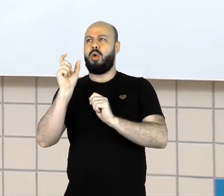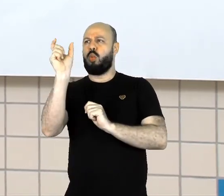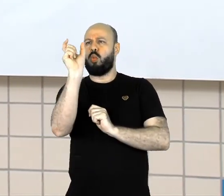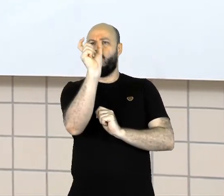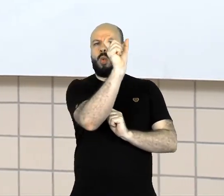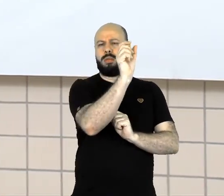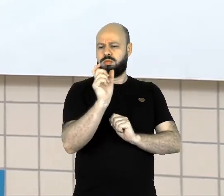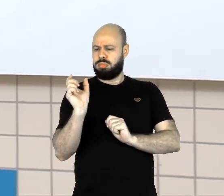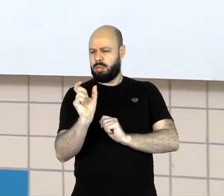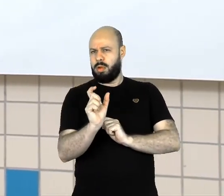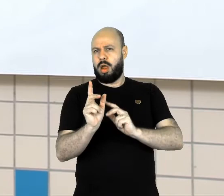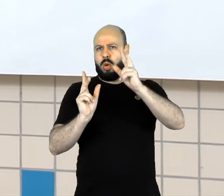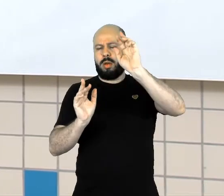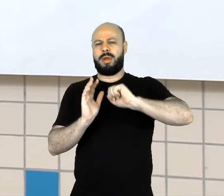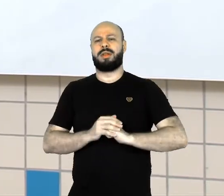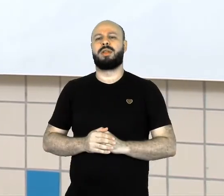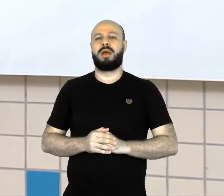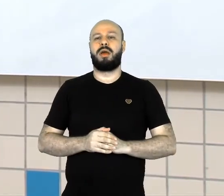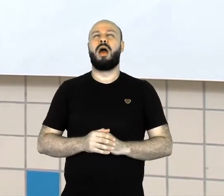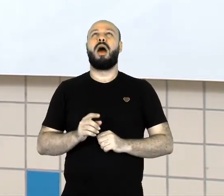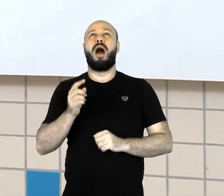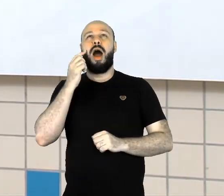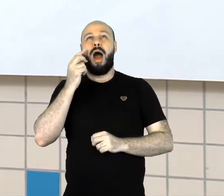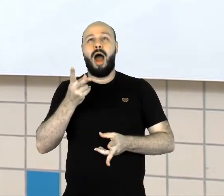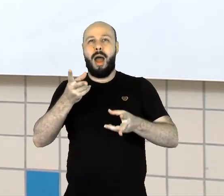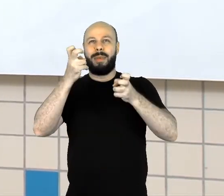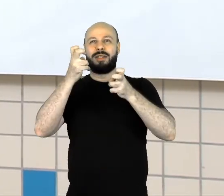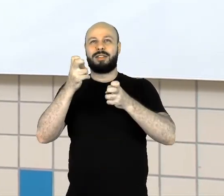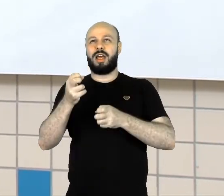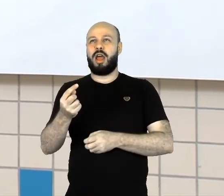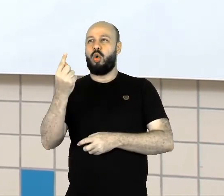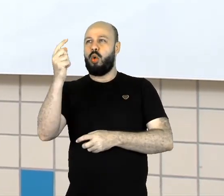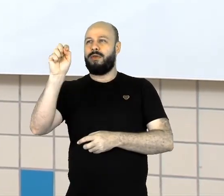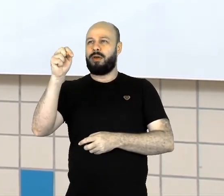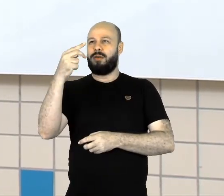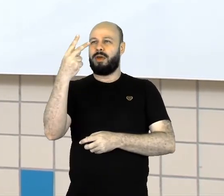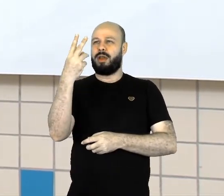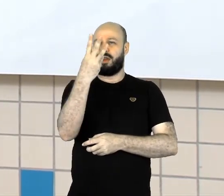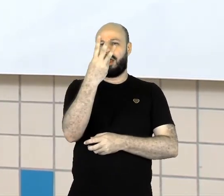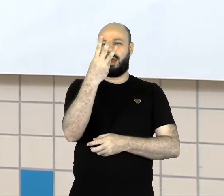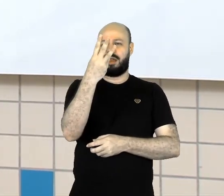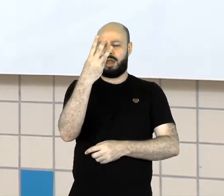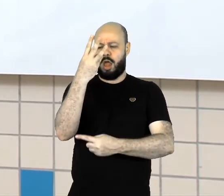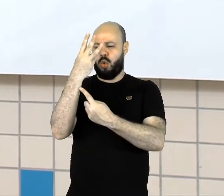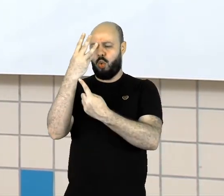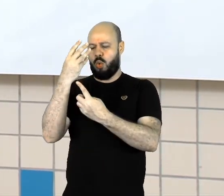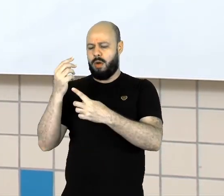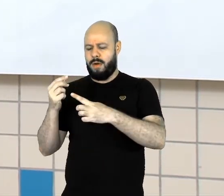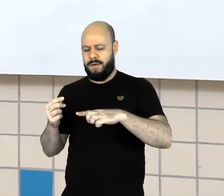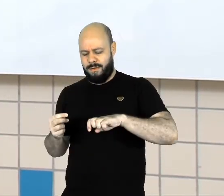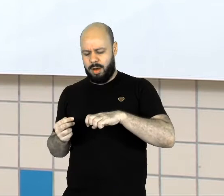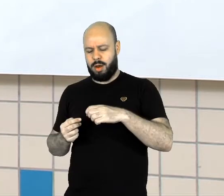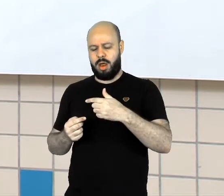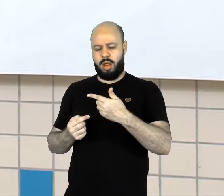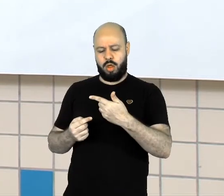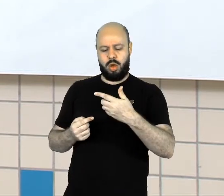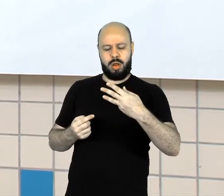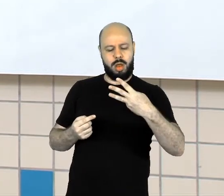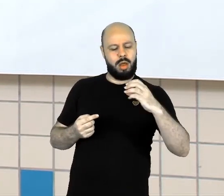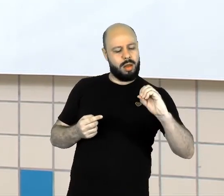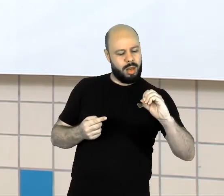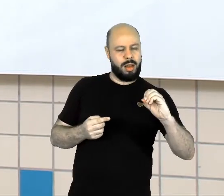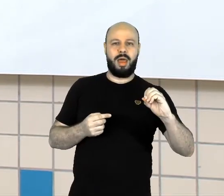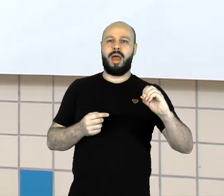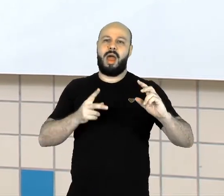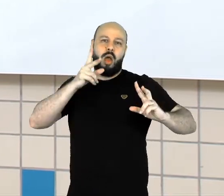dois números são iguais. Então, 1,23 e 1,230 é o mesmo